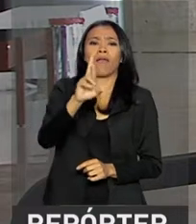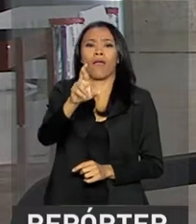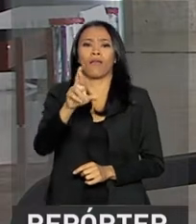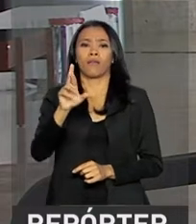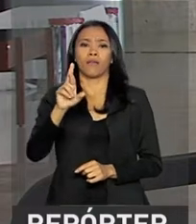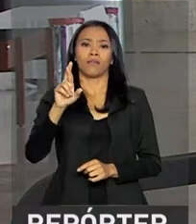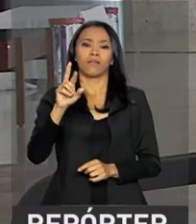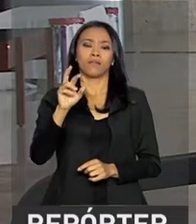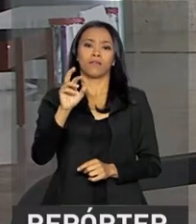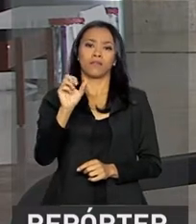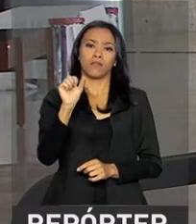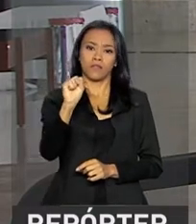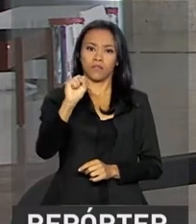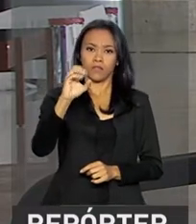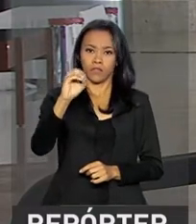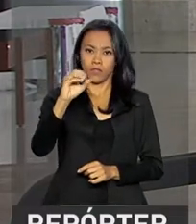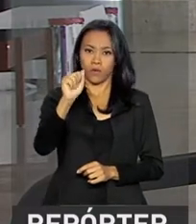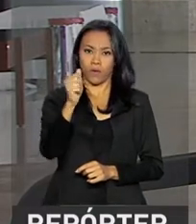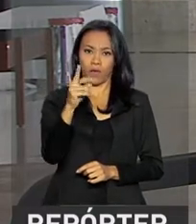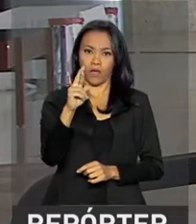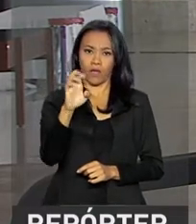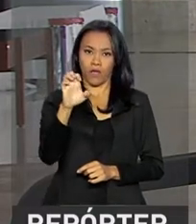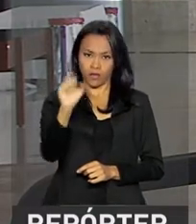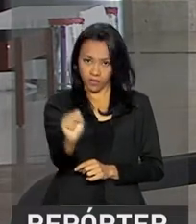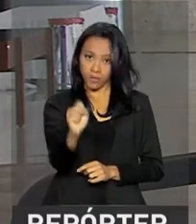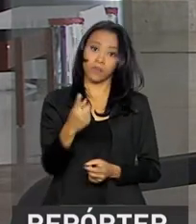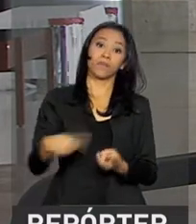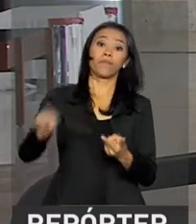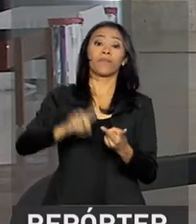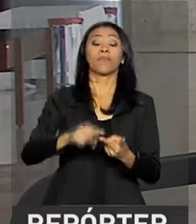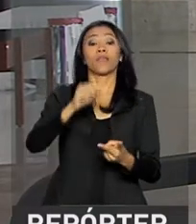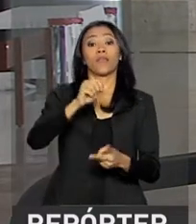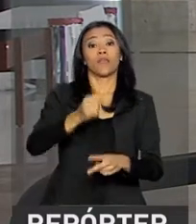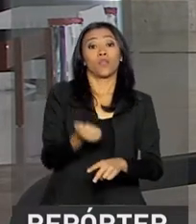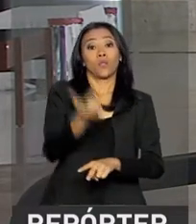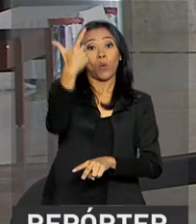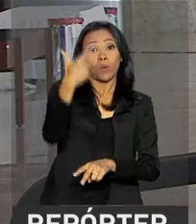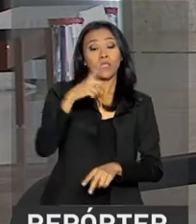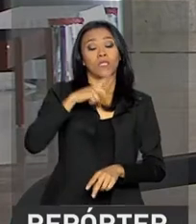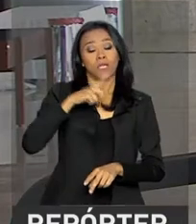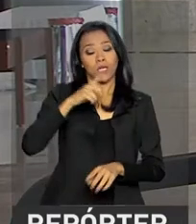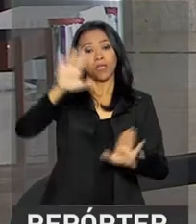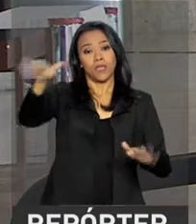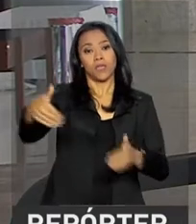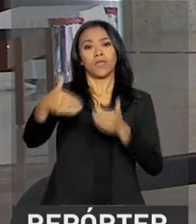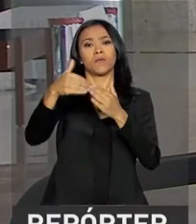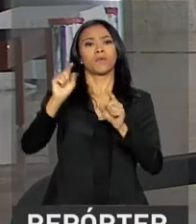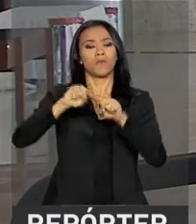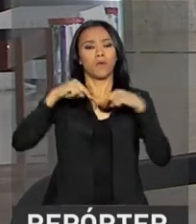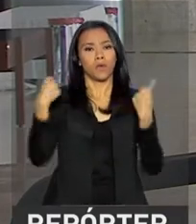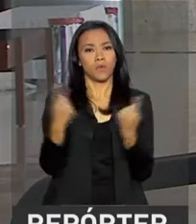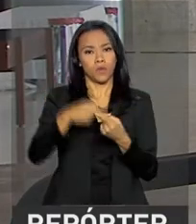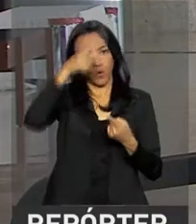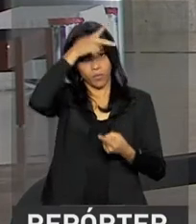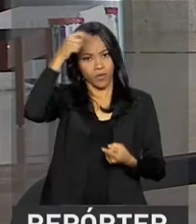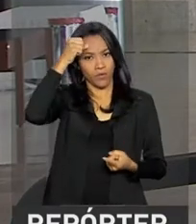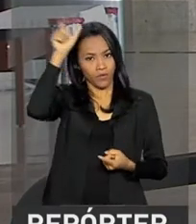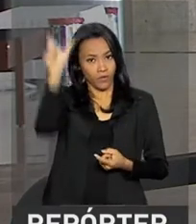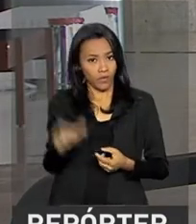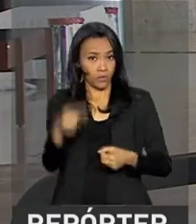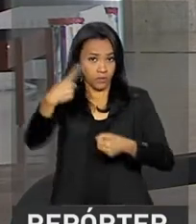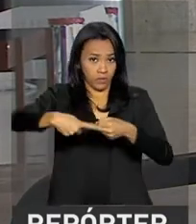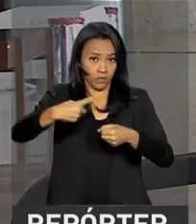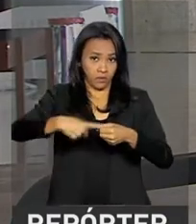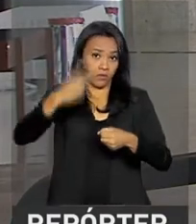soares ao meio dia o presidente tem uma audiência com o prefeito de são josé do rio preto no interior de são